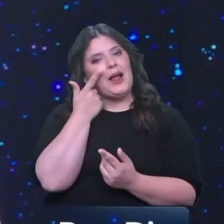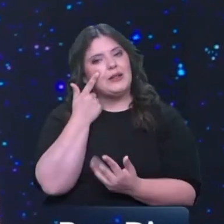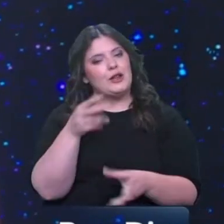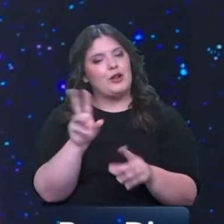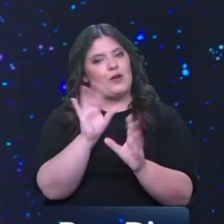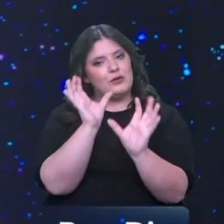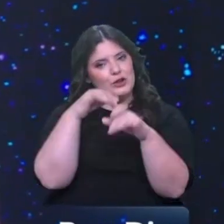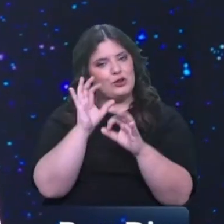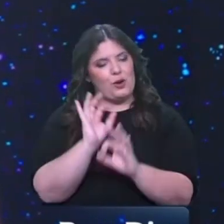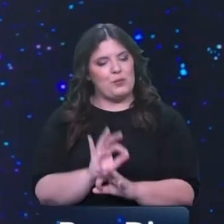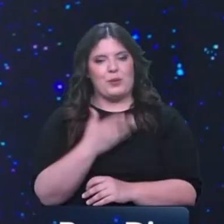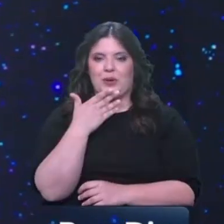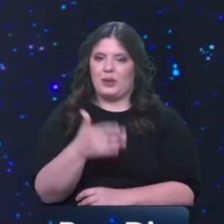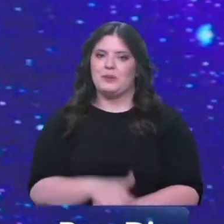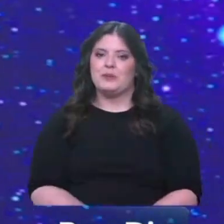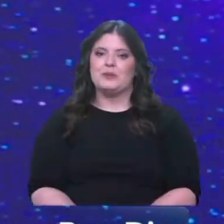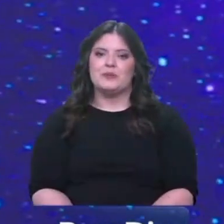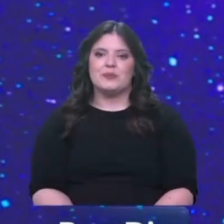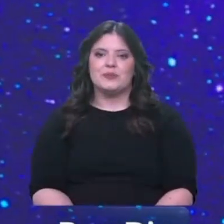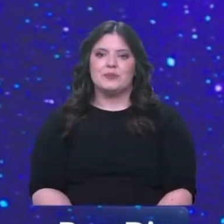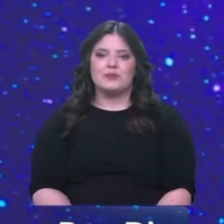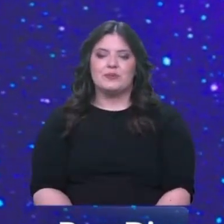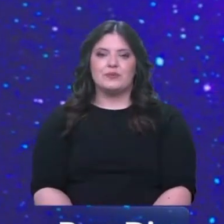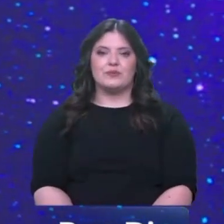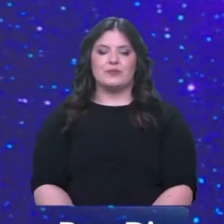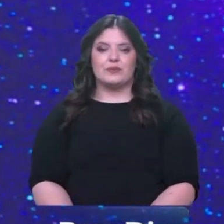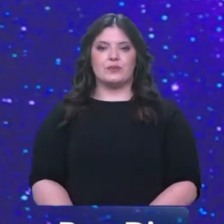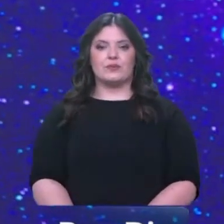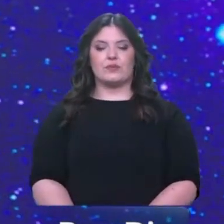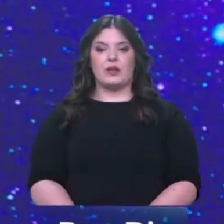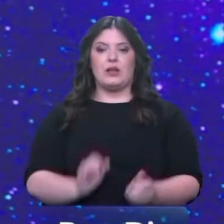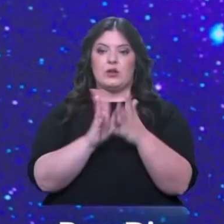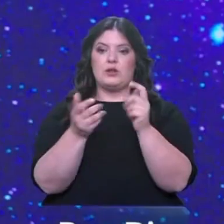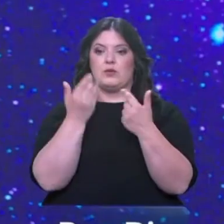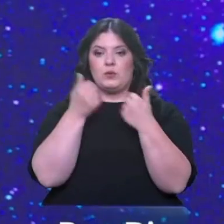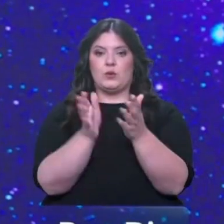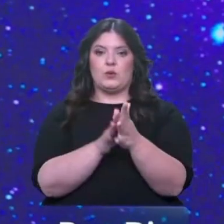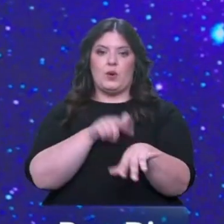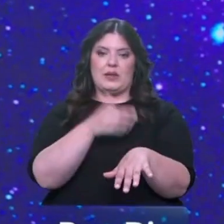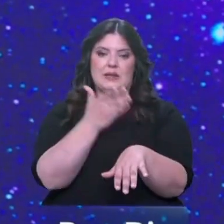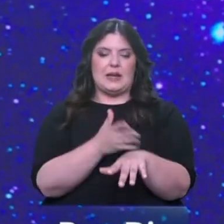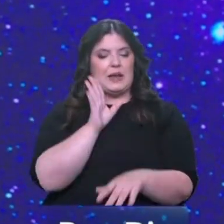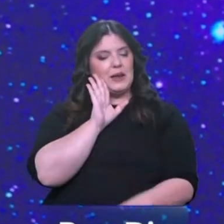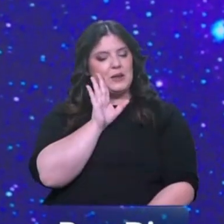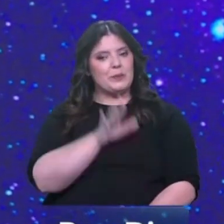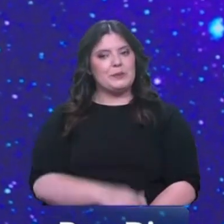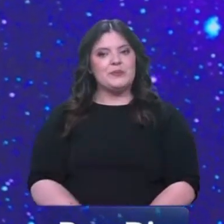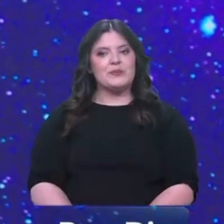telescópio. Obrigado. Atualizamos toda a informação à hora certa. Até já.